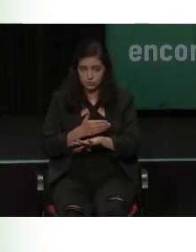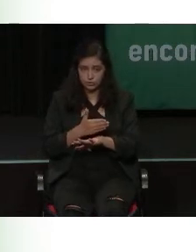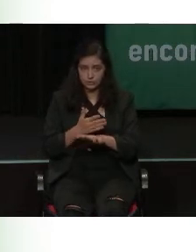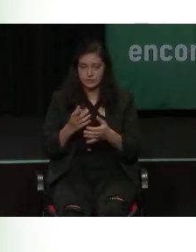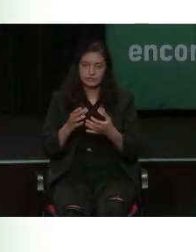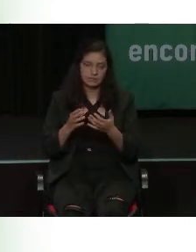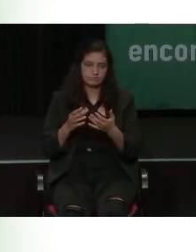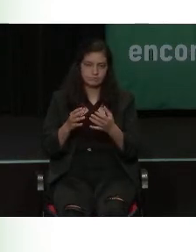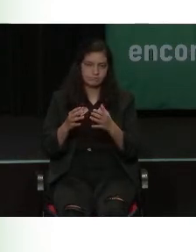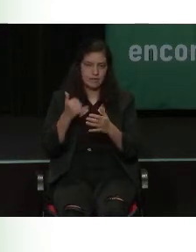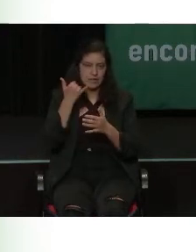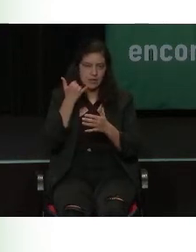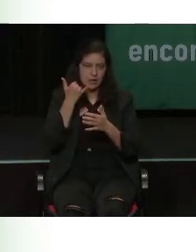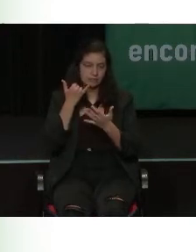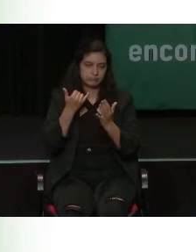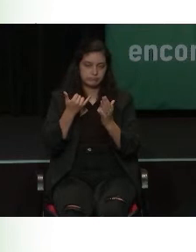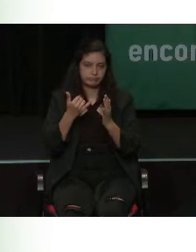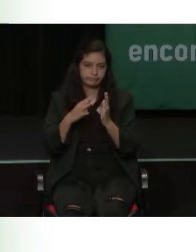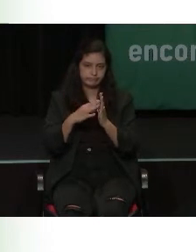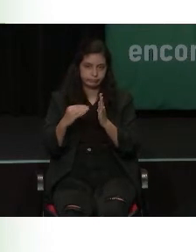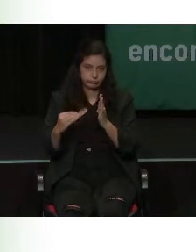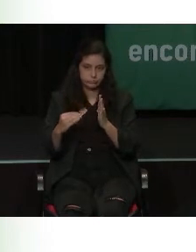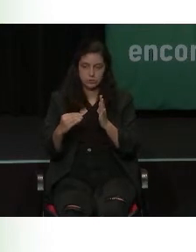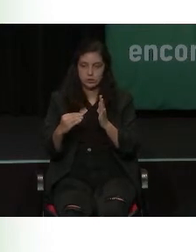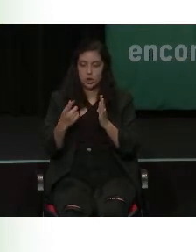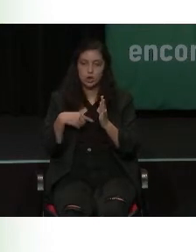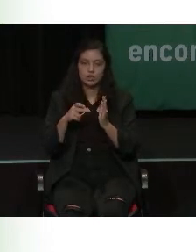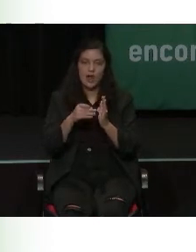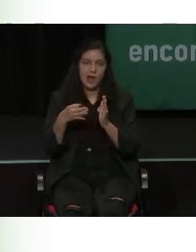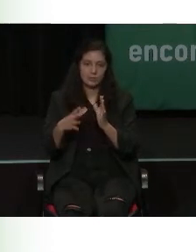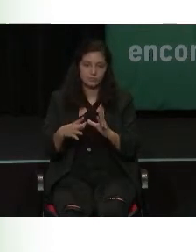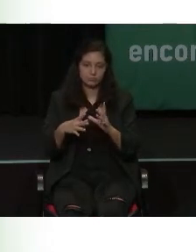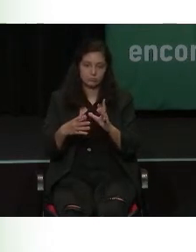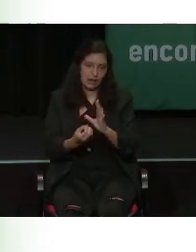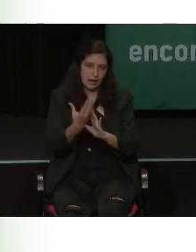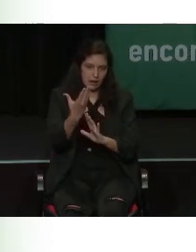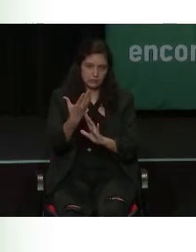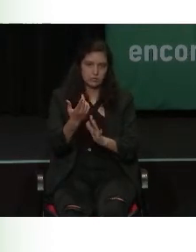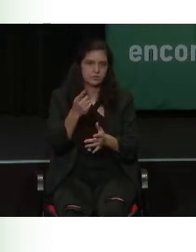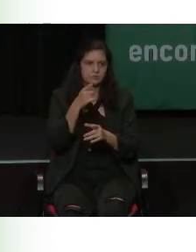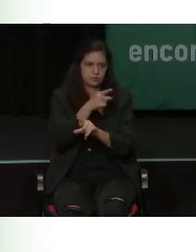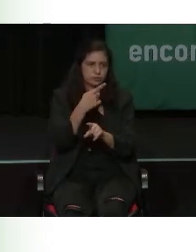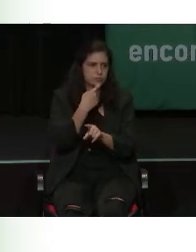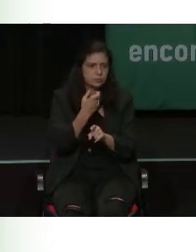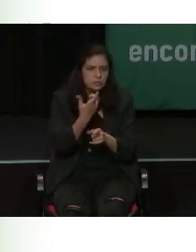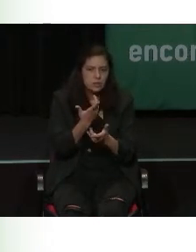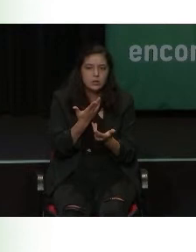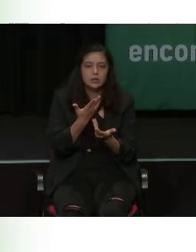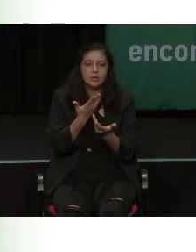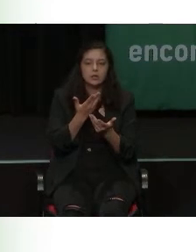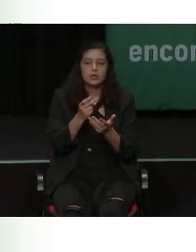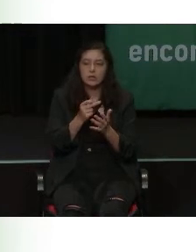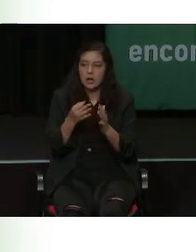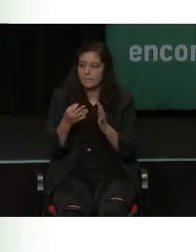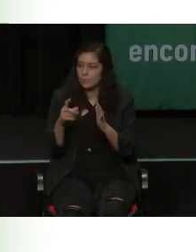smartphone. Portanto, no fundo, nós estamos a desenvolver uma app e perguntarão, está bem, então, e não tendo tido